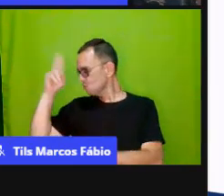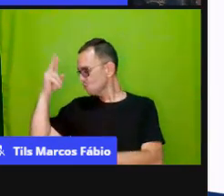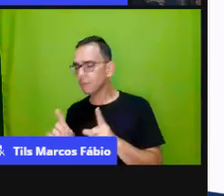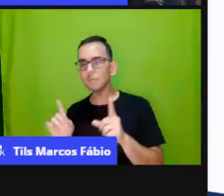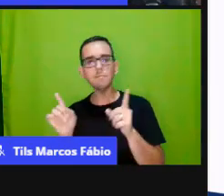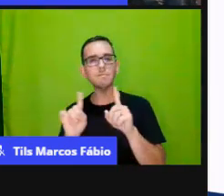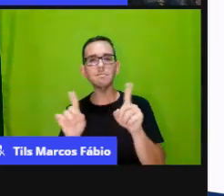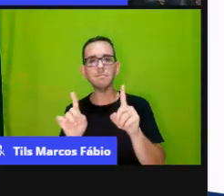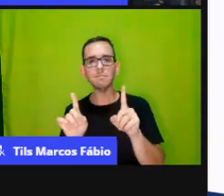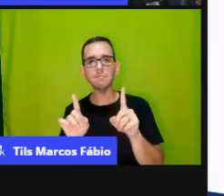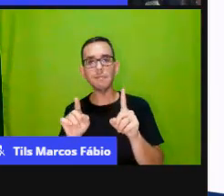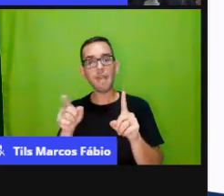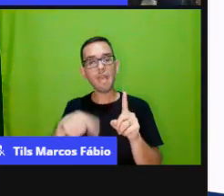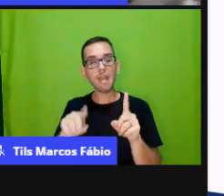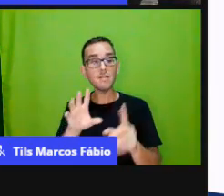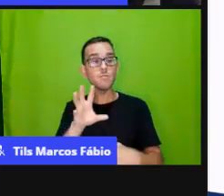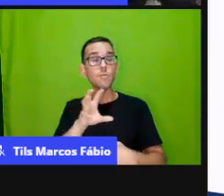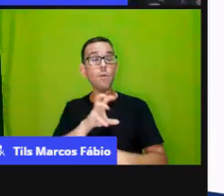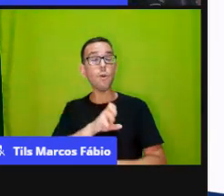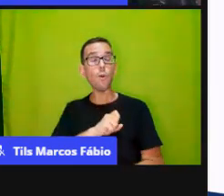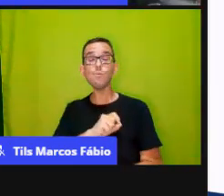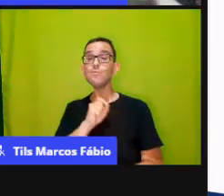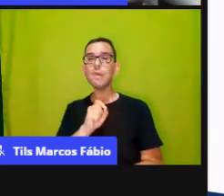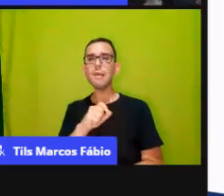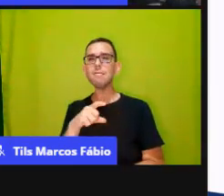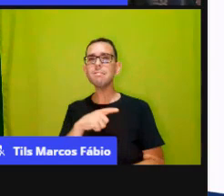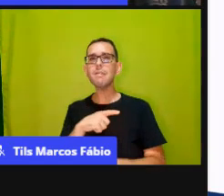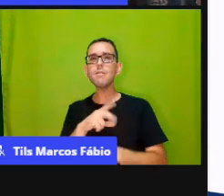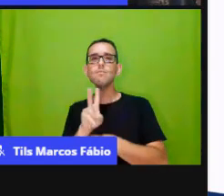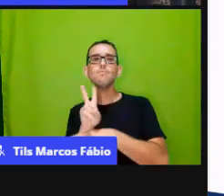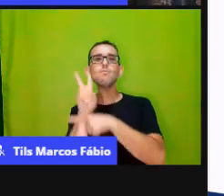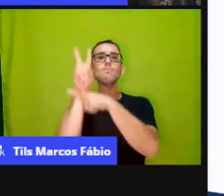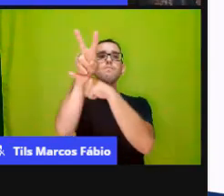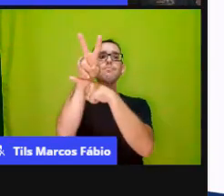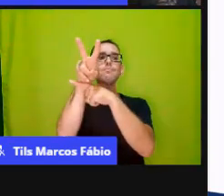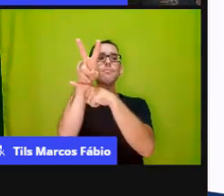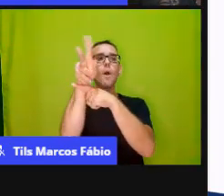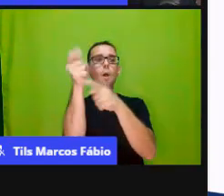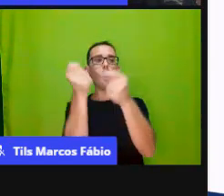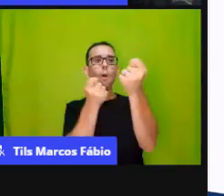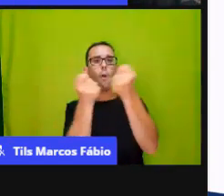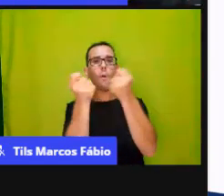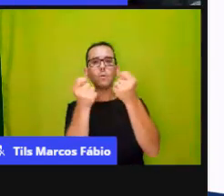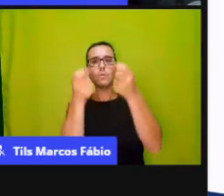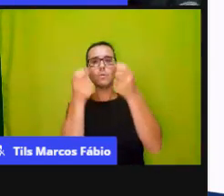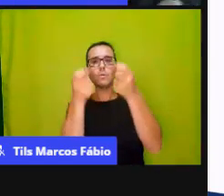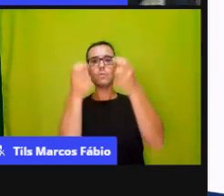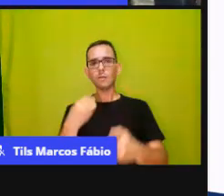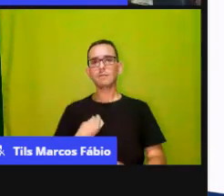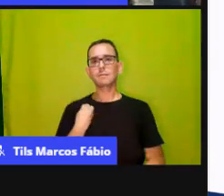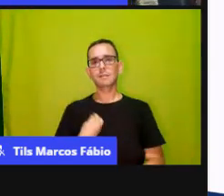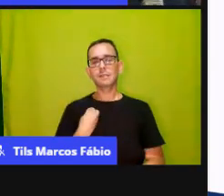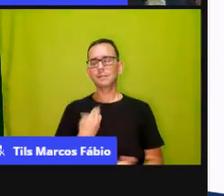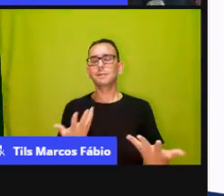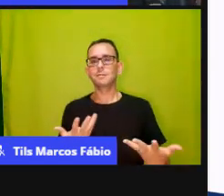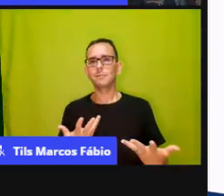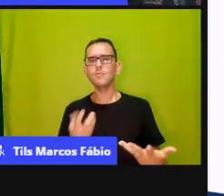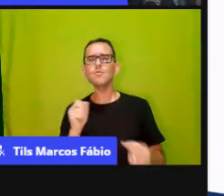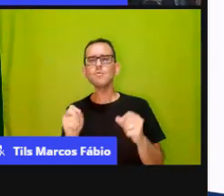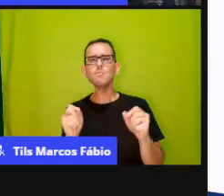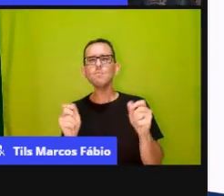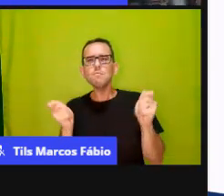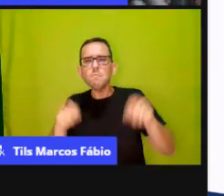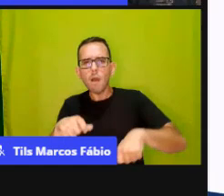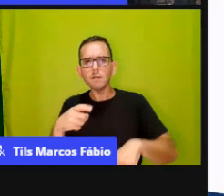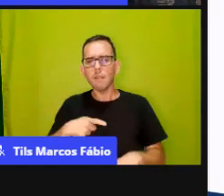Eles simplesmente gostam de ter um domínio, um controle do ambiente onde eles vivem. Então, o que eu posso fazer na minha